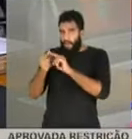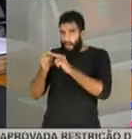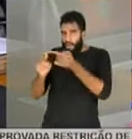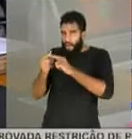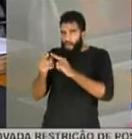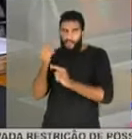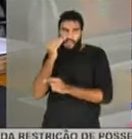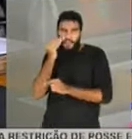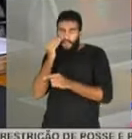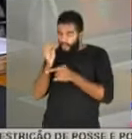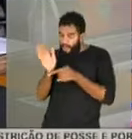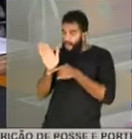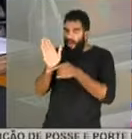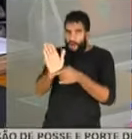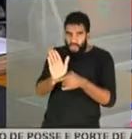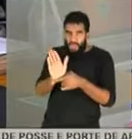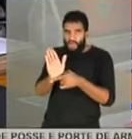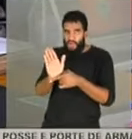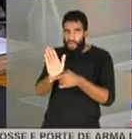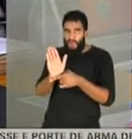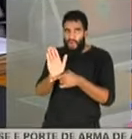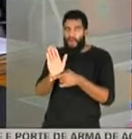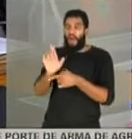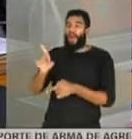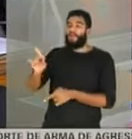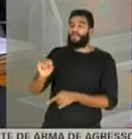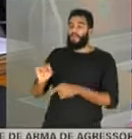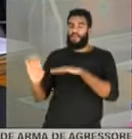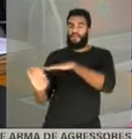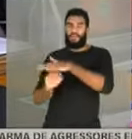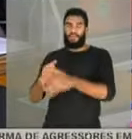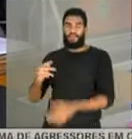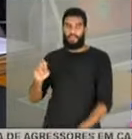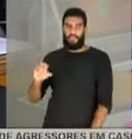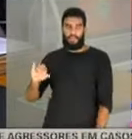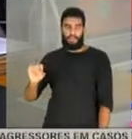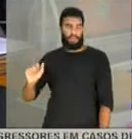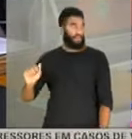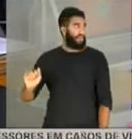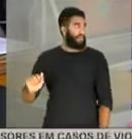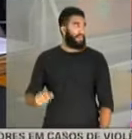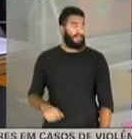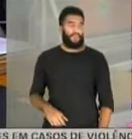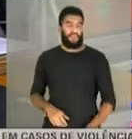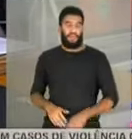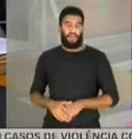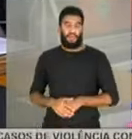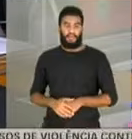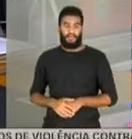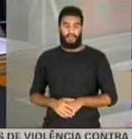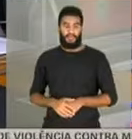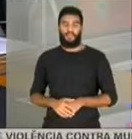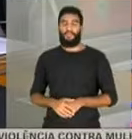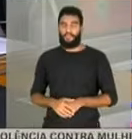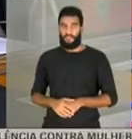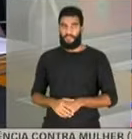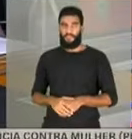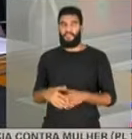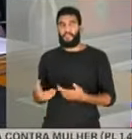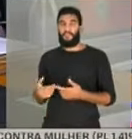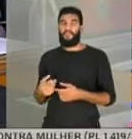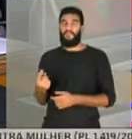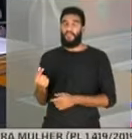negociação e ajudou a botar a Precisa no meio dessa história. Além do mais, uma negociação rápida, a mais rápida, o